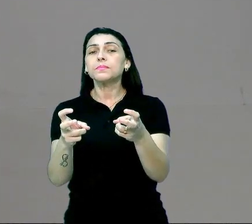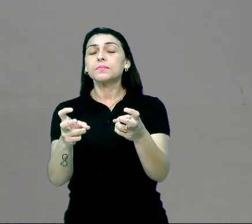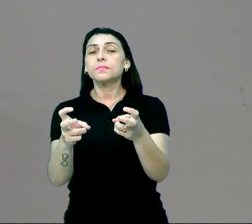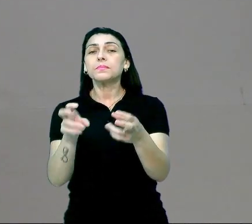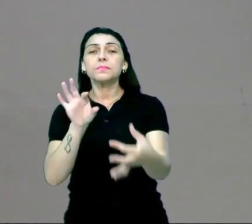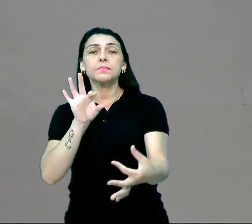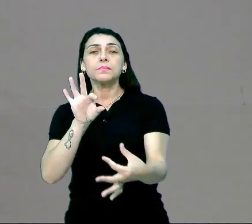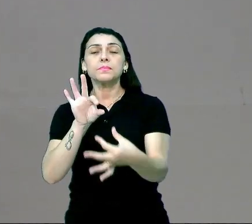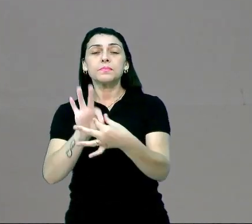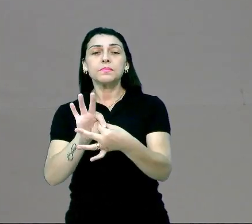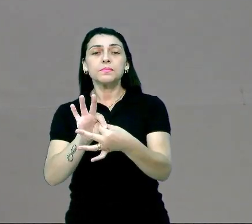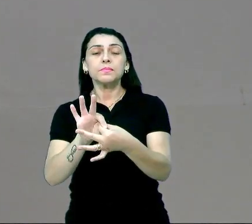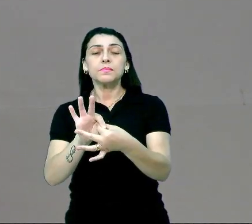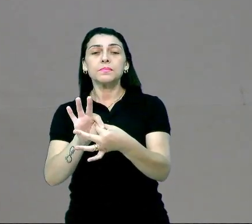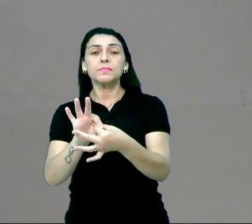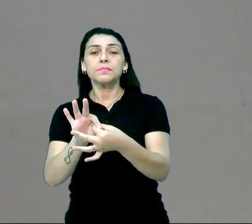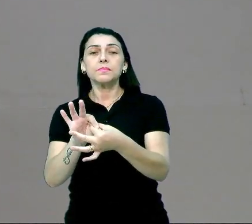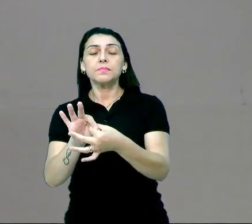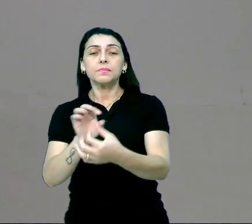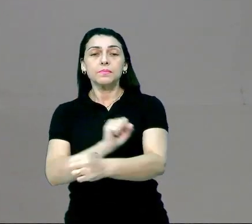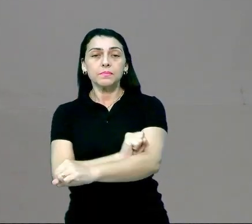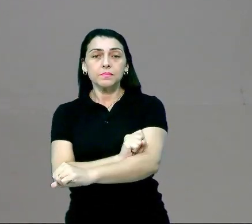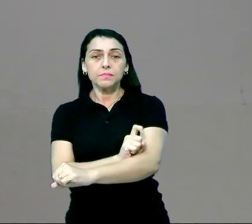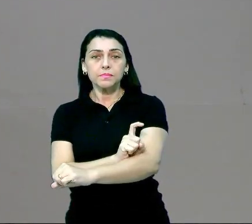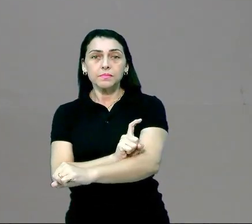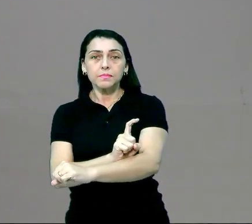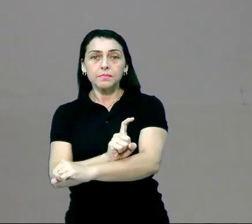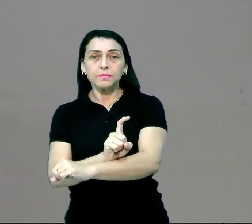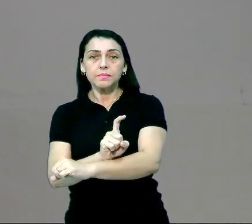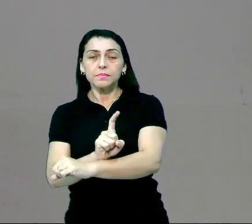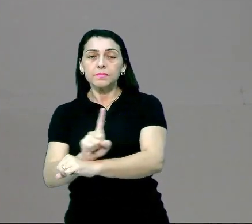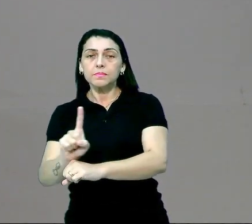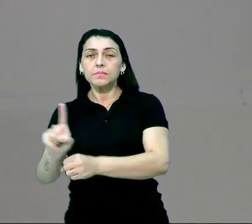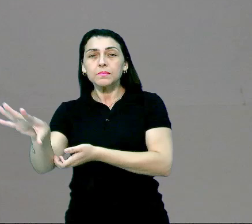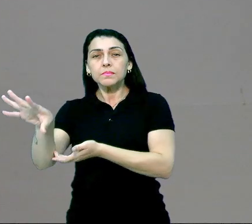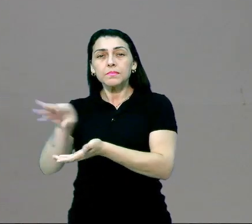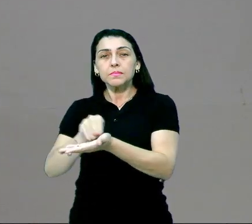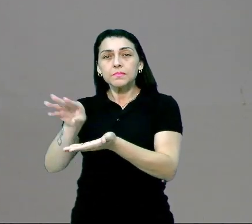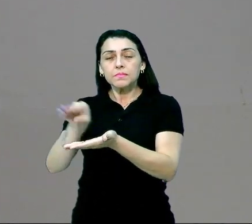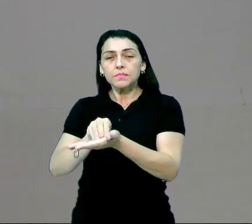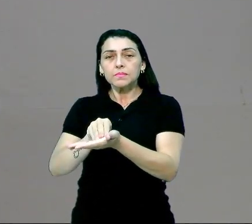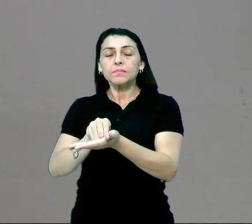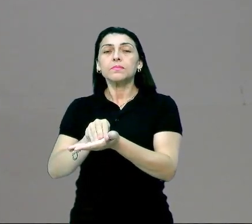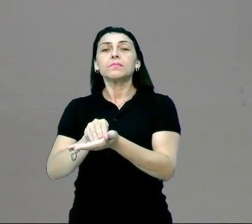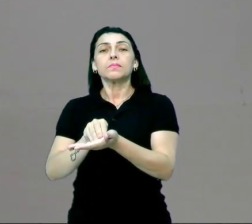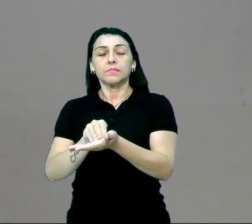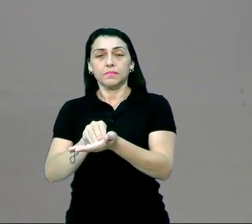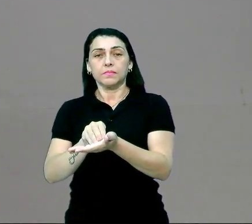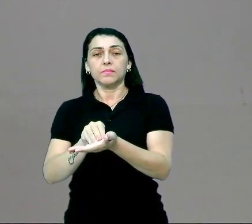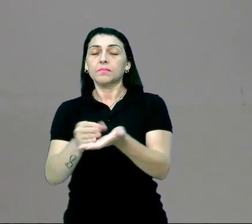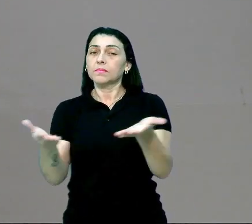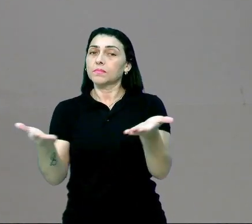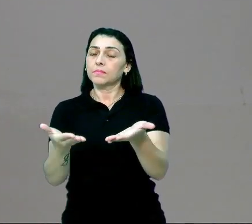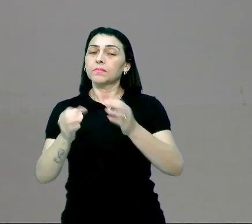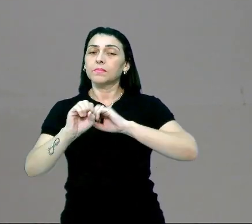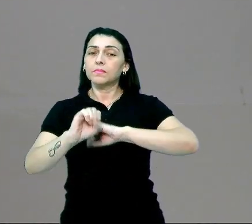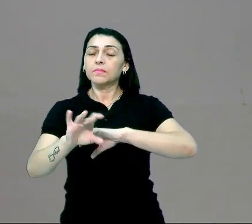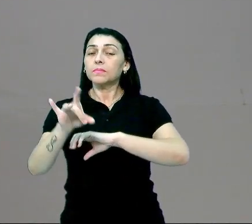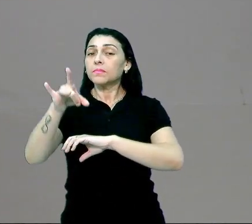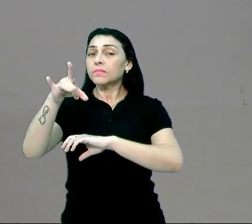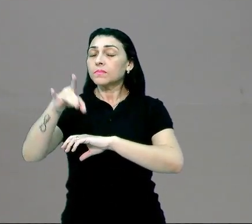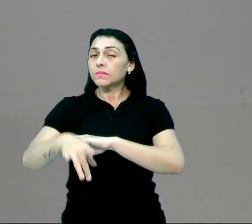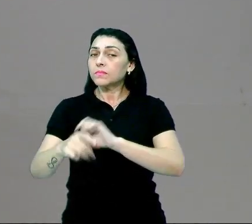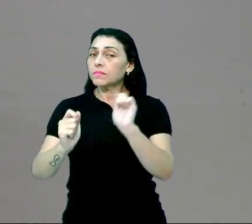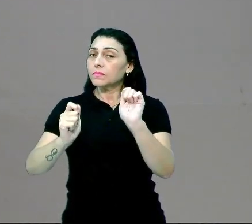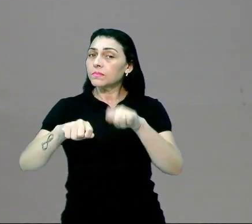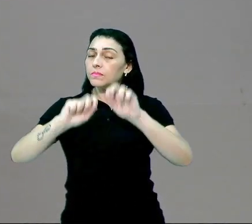está ligado à evolução e à imitação. Esse tratado de hoje vai ser o último